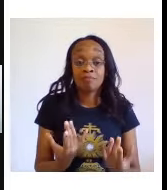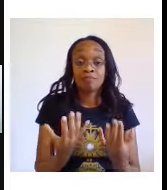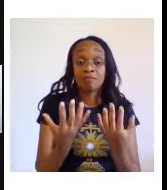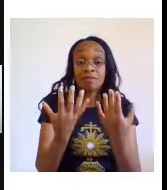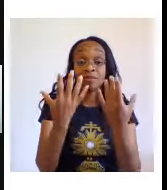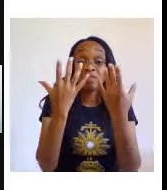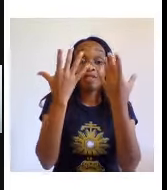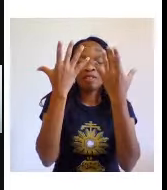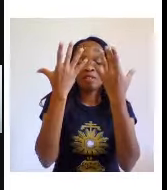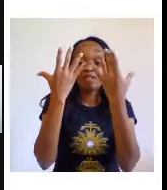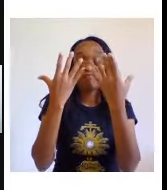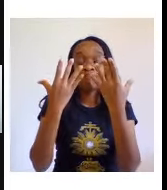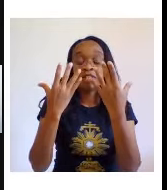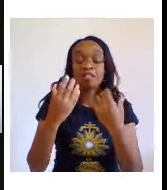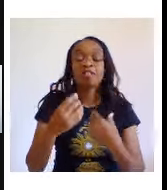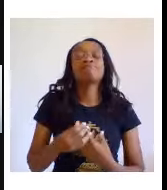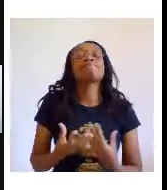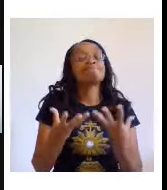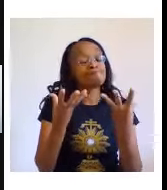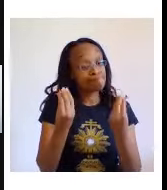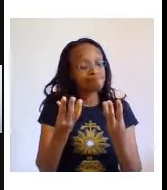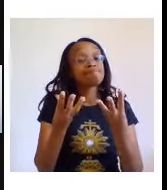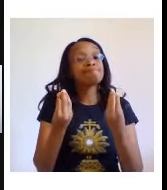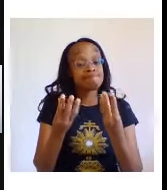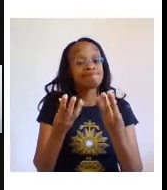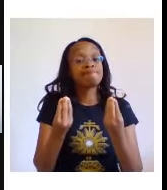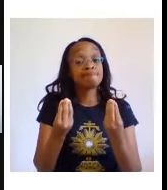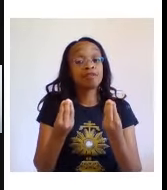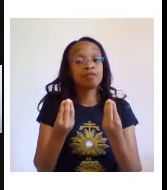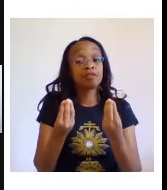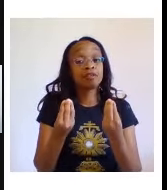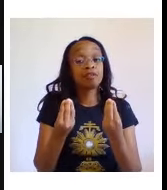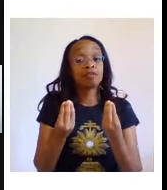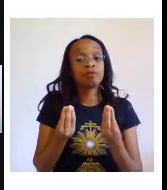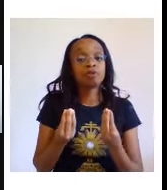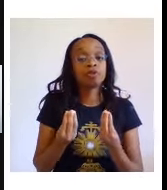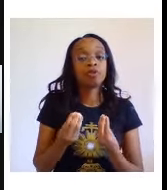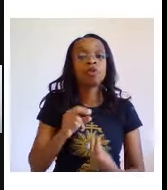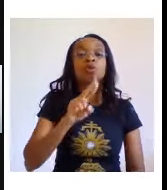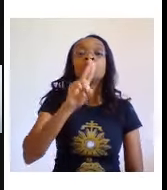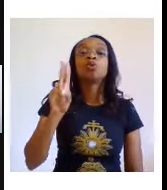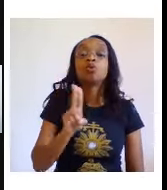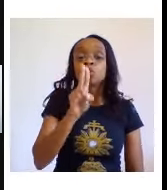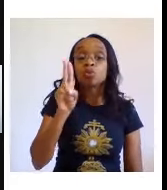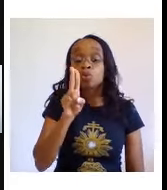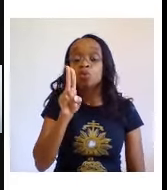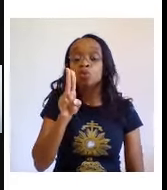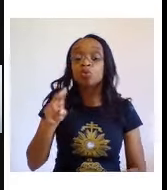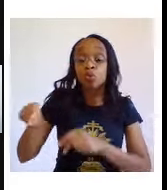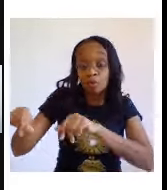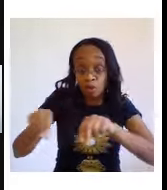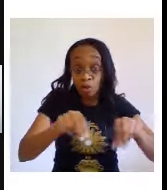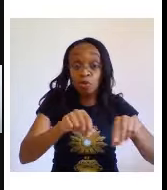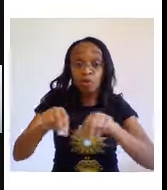emissões são bastante expressivas no contexto de uso e cobertura do